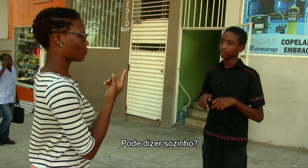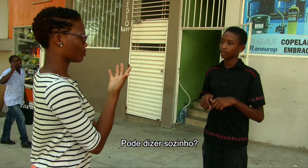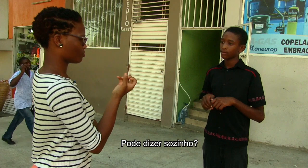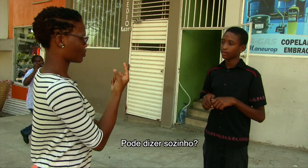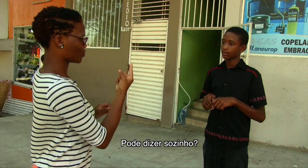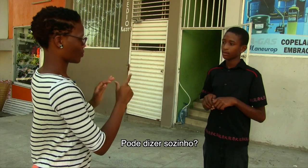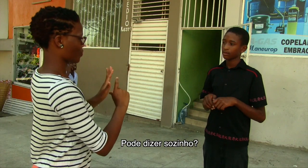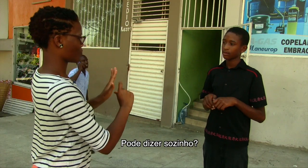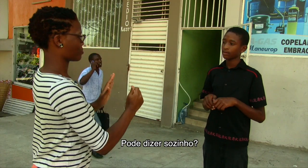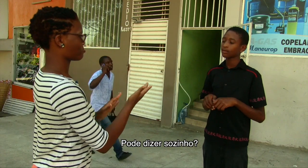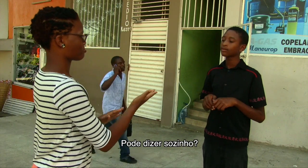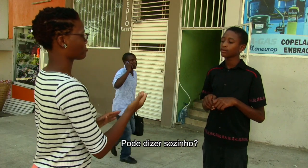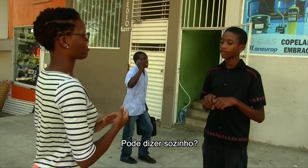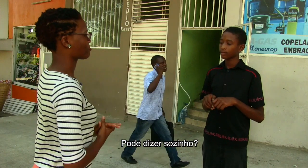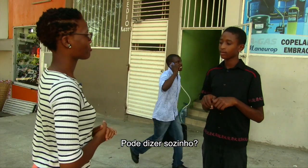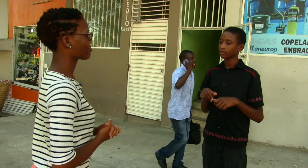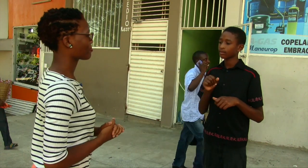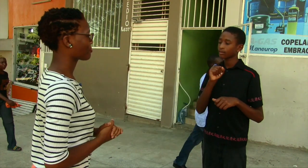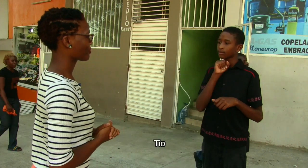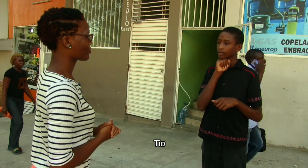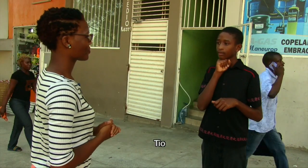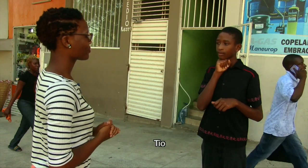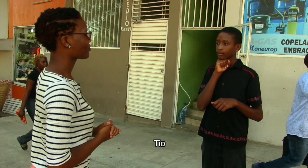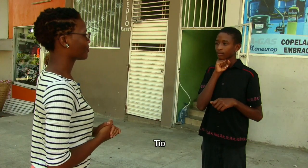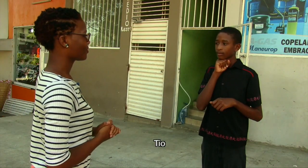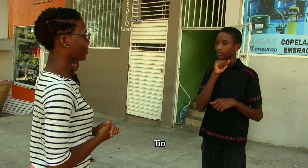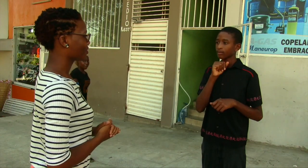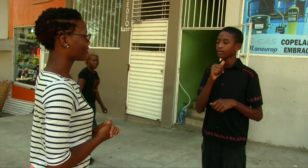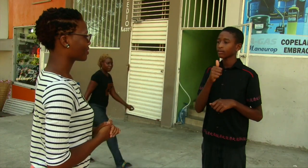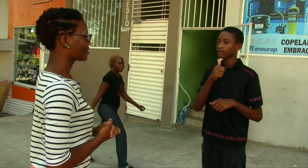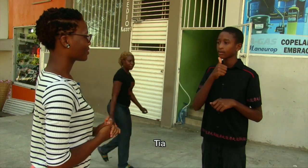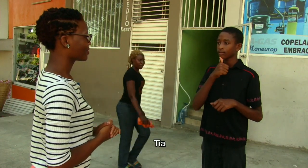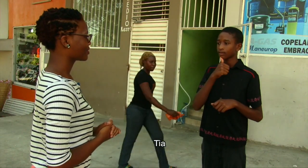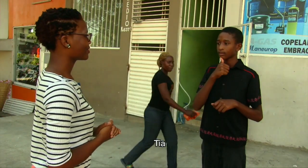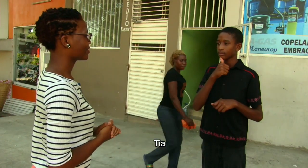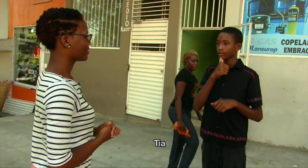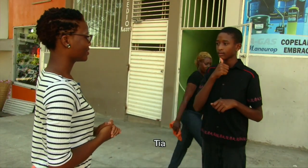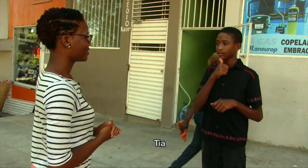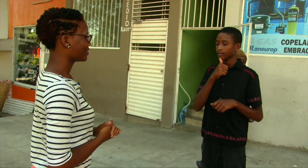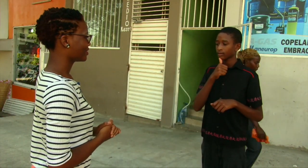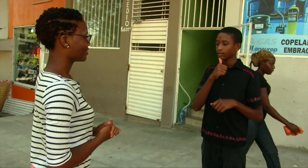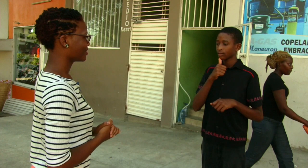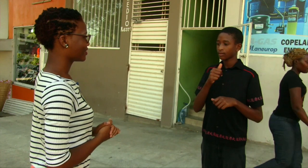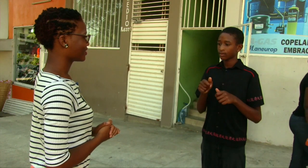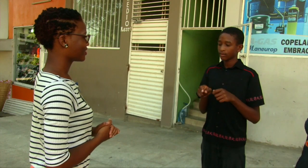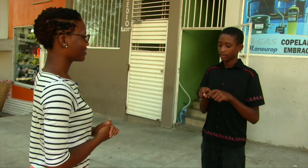Pode dizer sozinho? Tio. Tia.